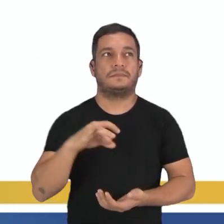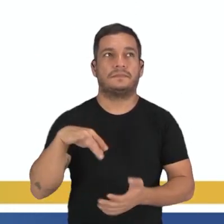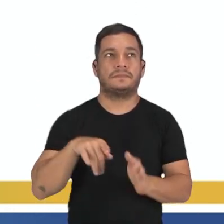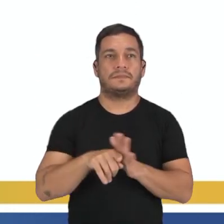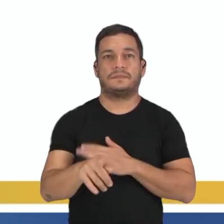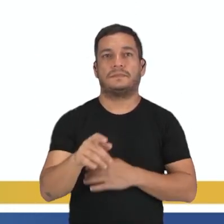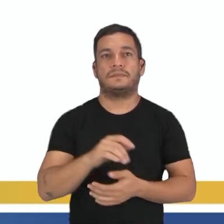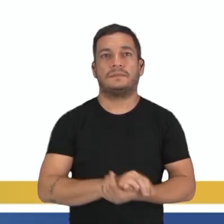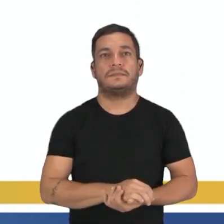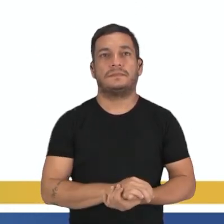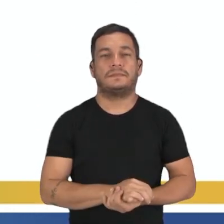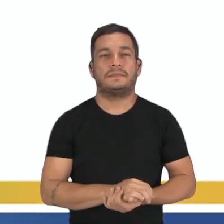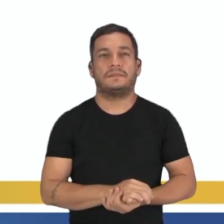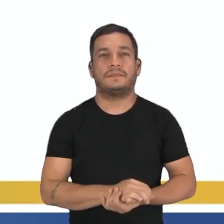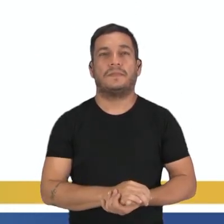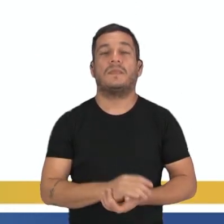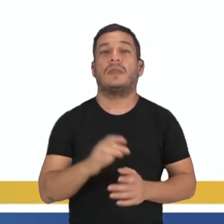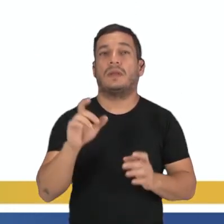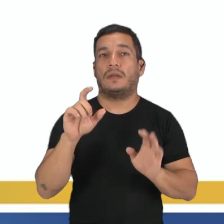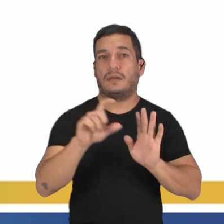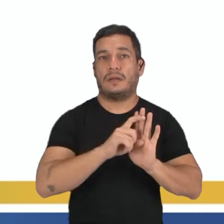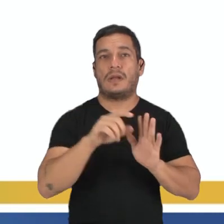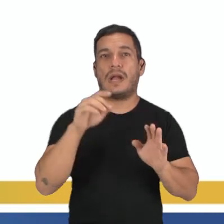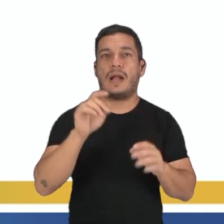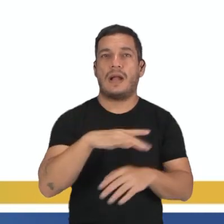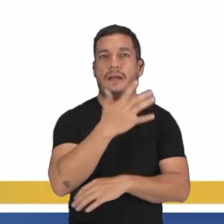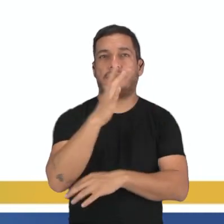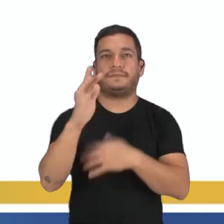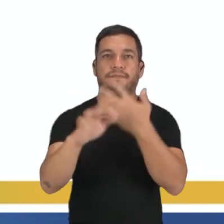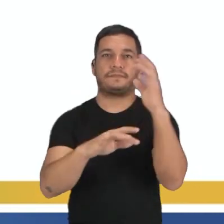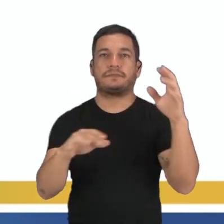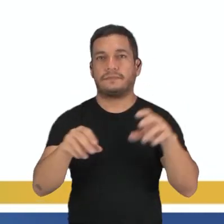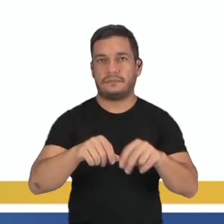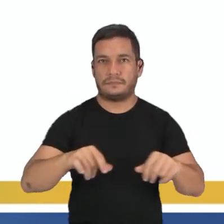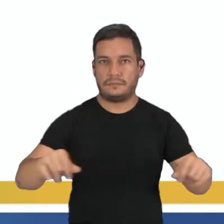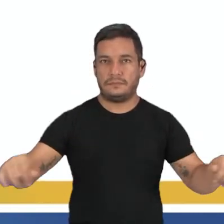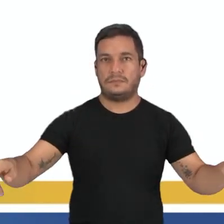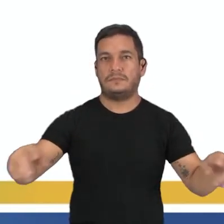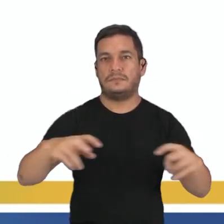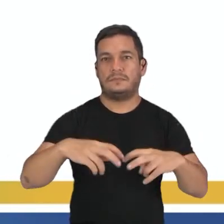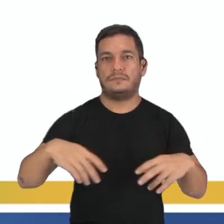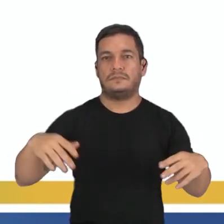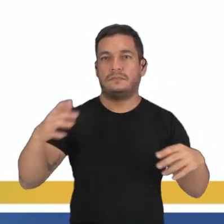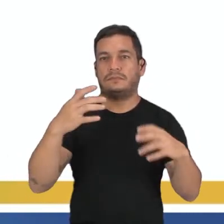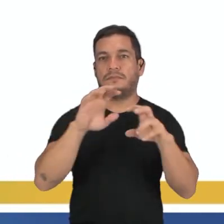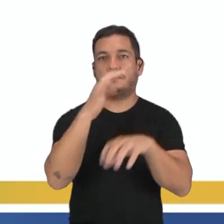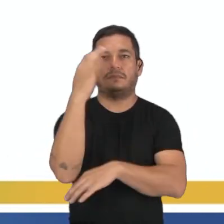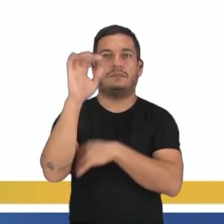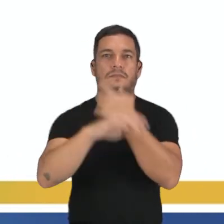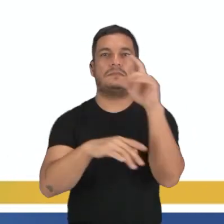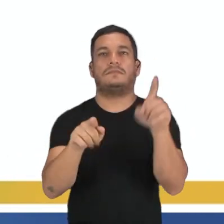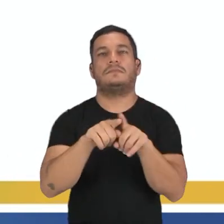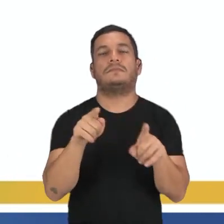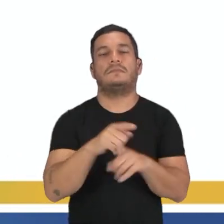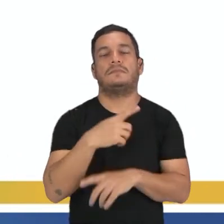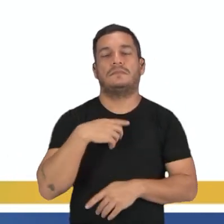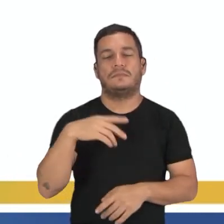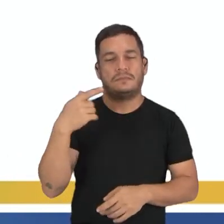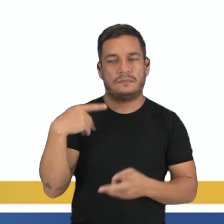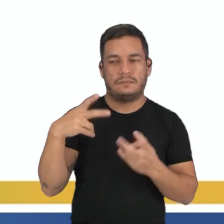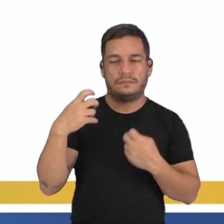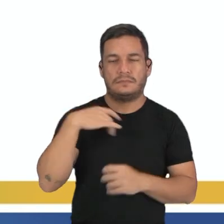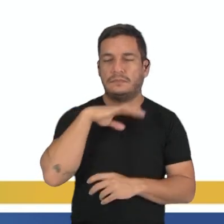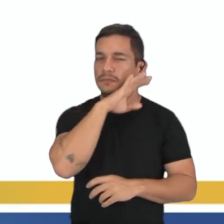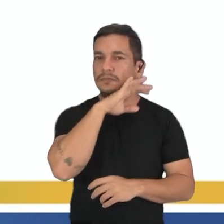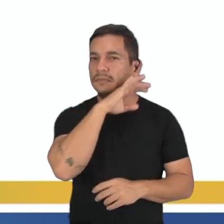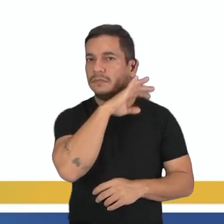questão no trecho a Mata rodava O terreiro também se ouvia onça avisar que estava por